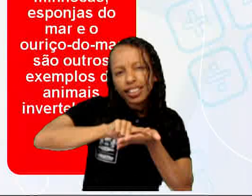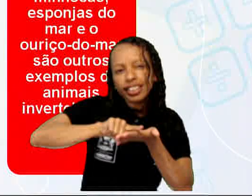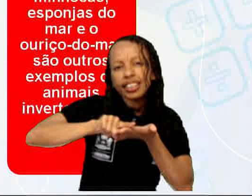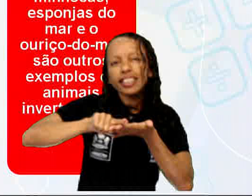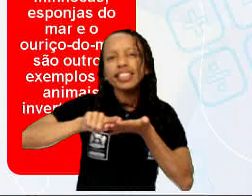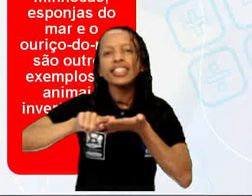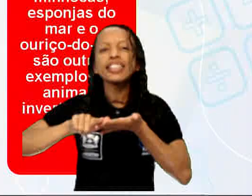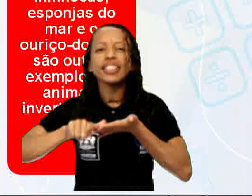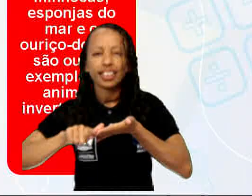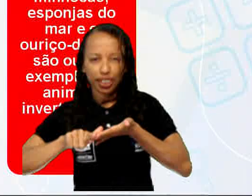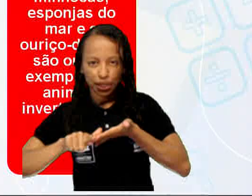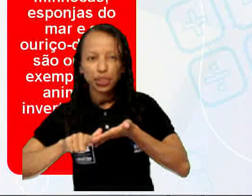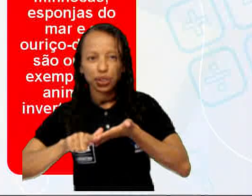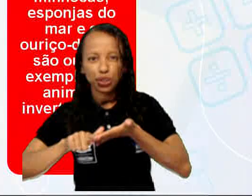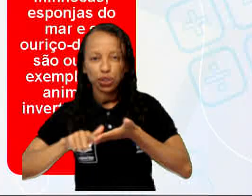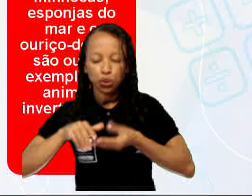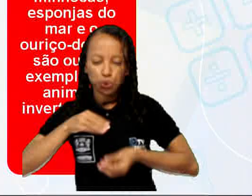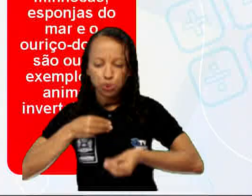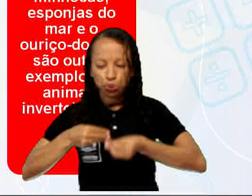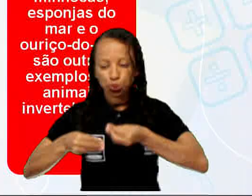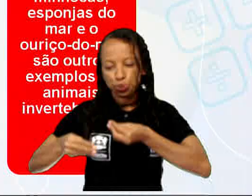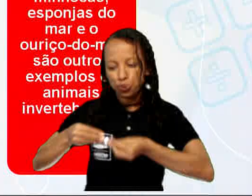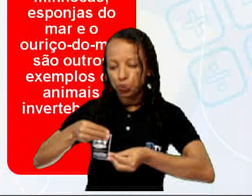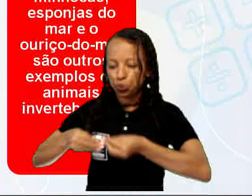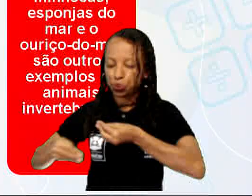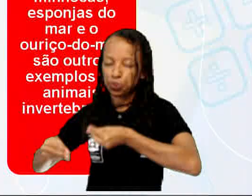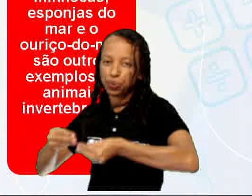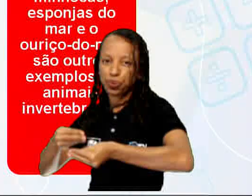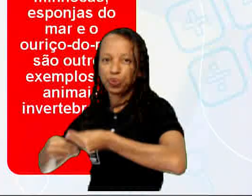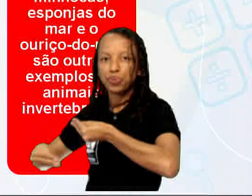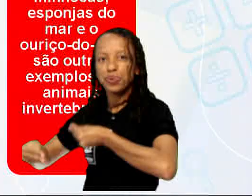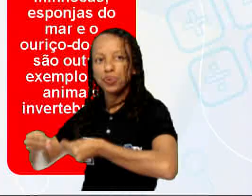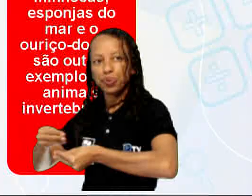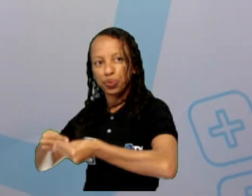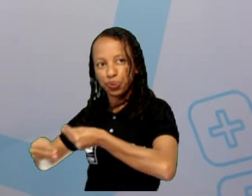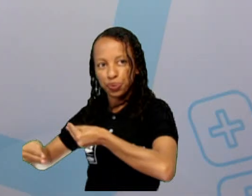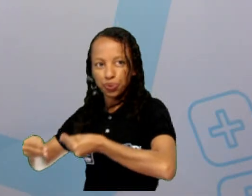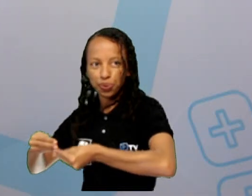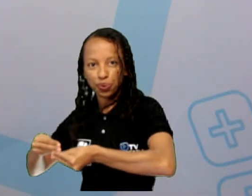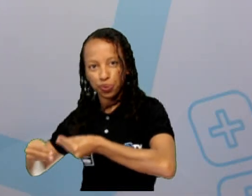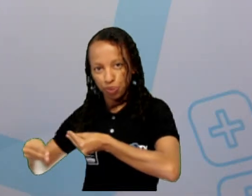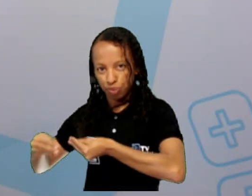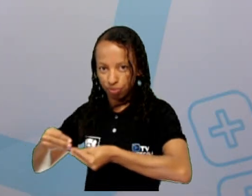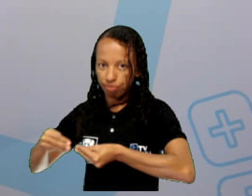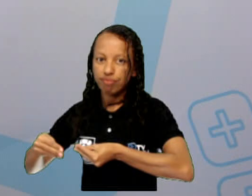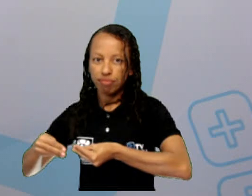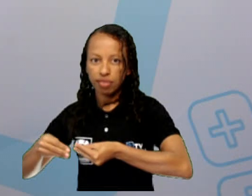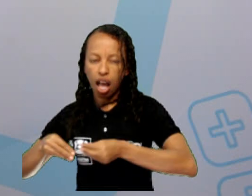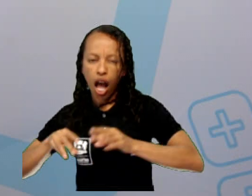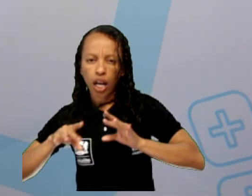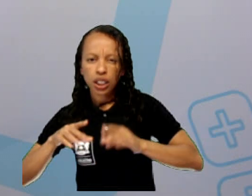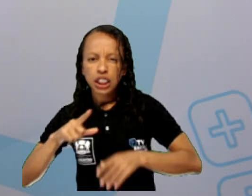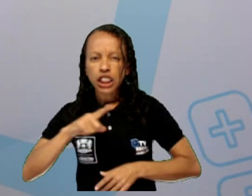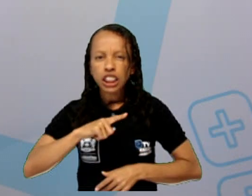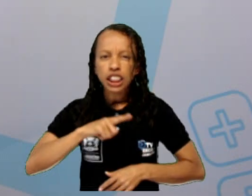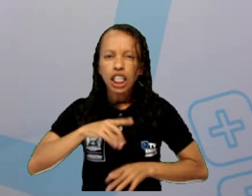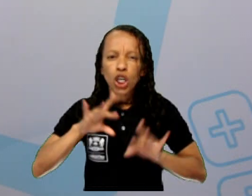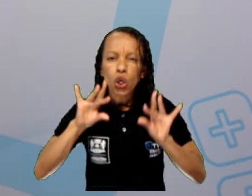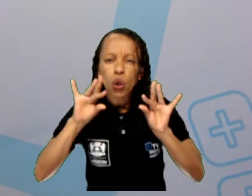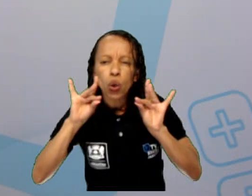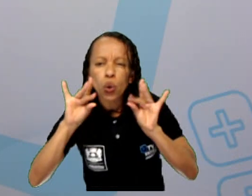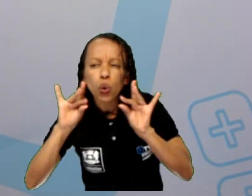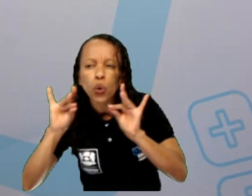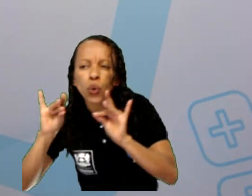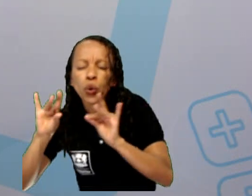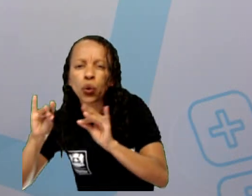se desliza, por isso que para se deslizar, ele lança um líquido viscoso para poder facilitar